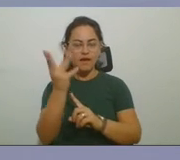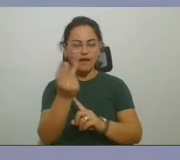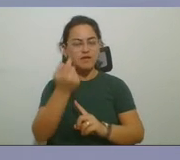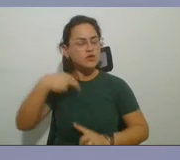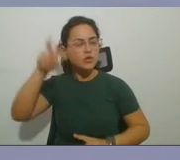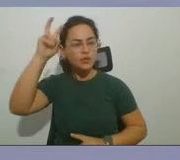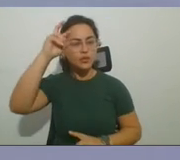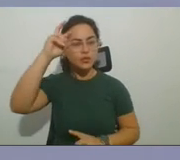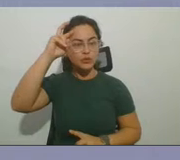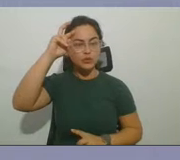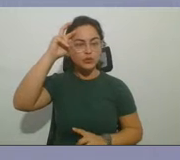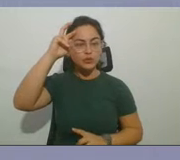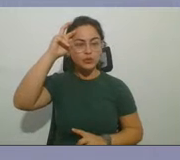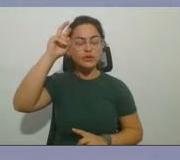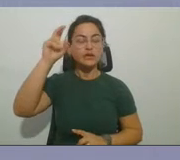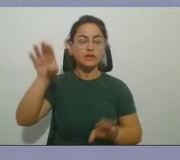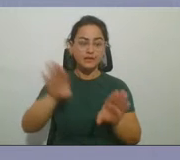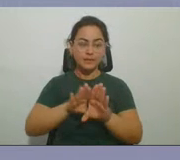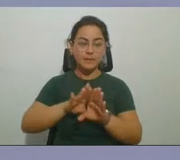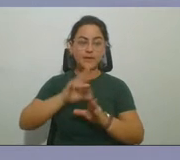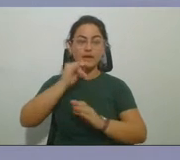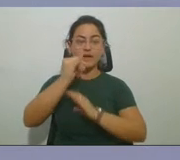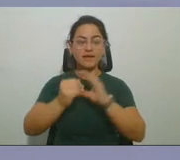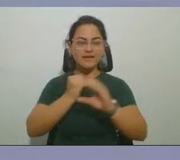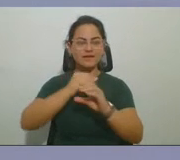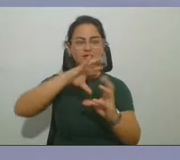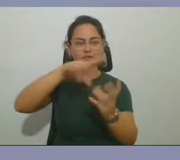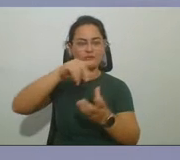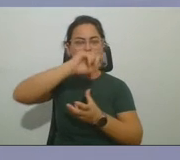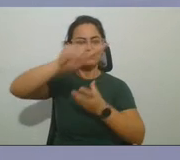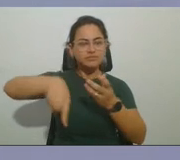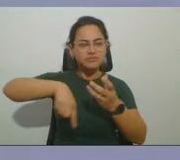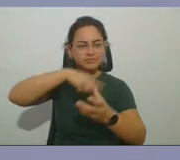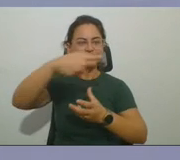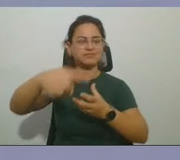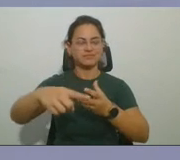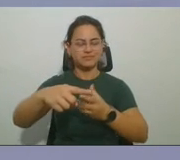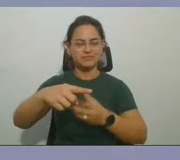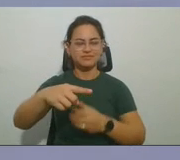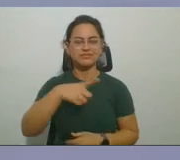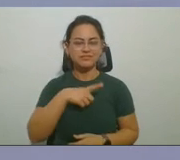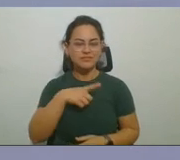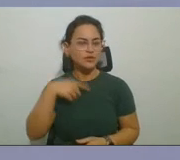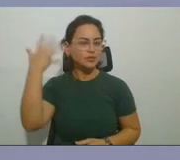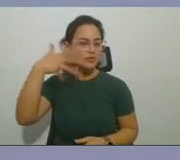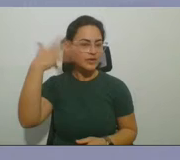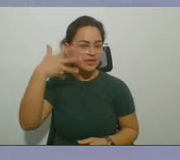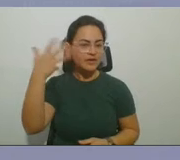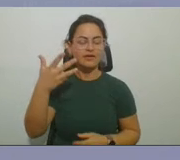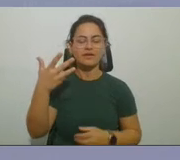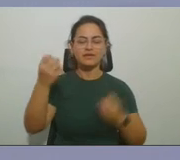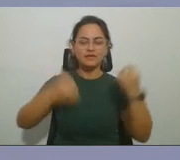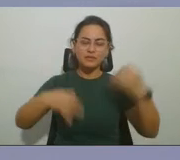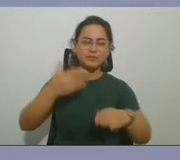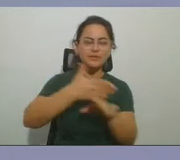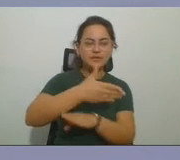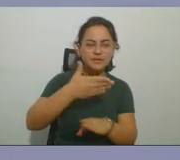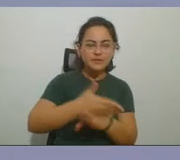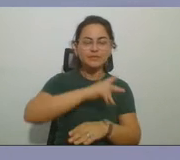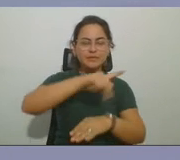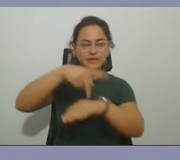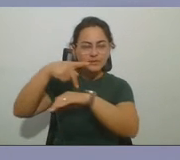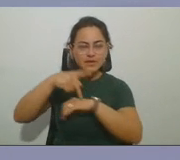a internacionalização, na medida em que temos conosco conferencistas, pesquisadores e participantes de diferentes